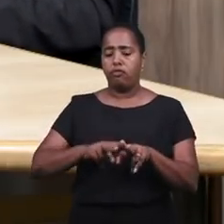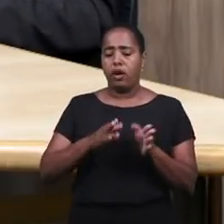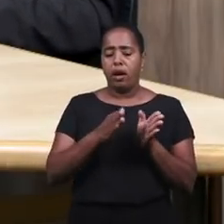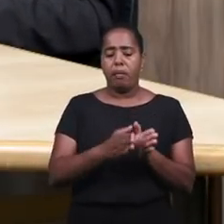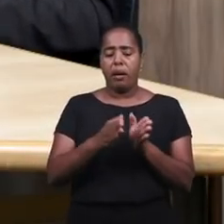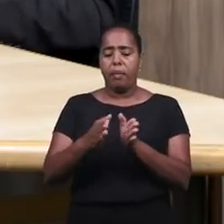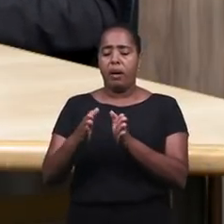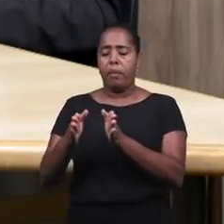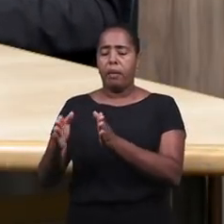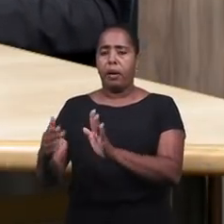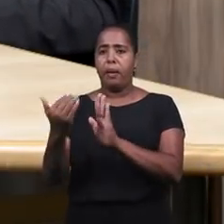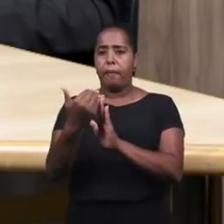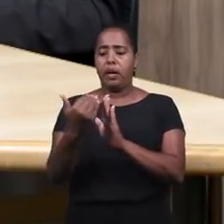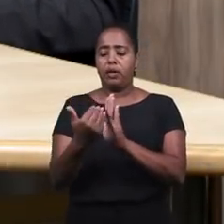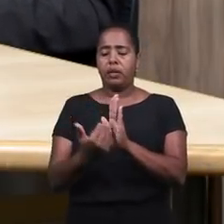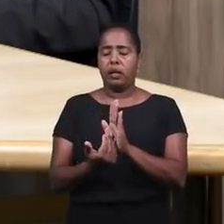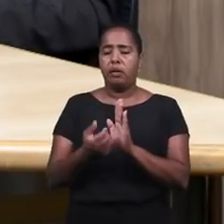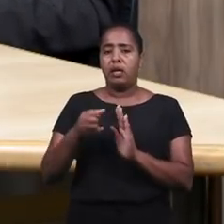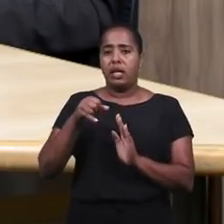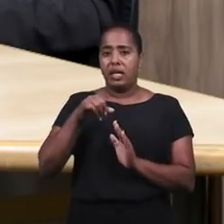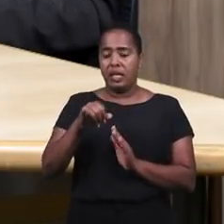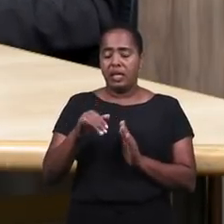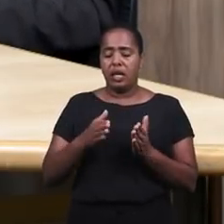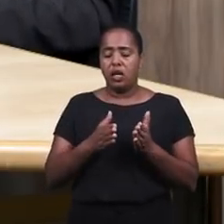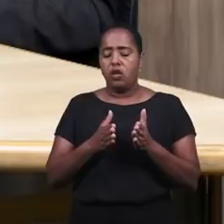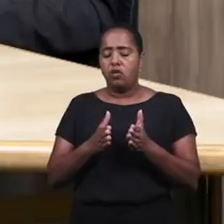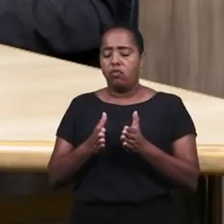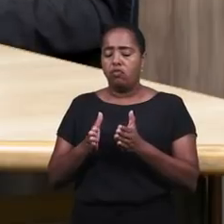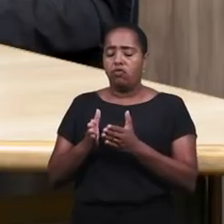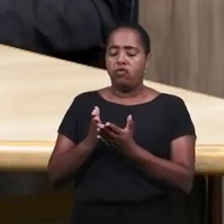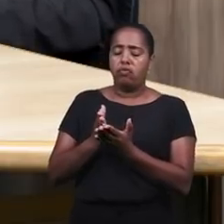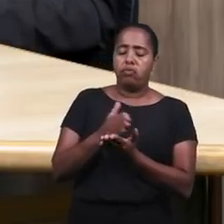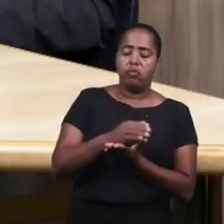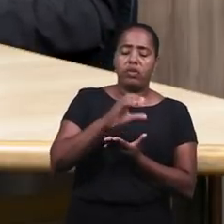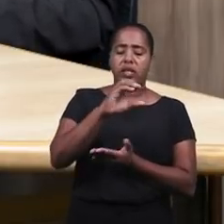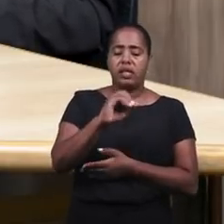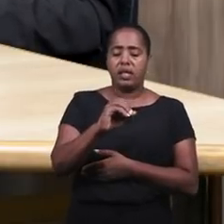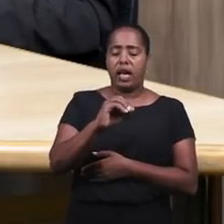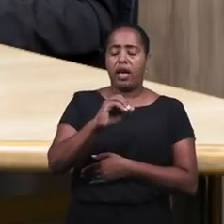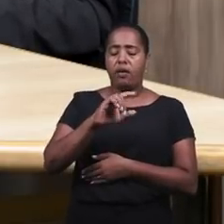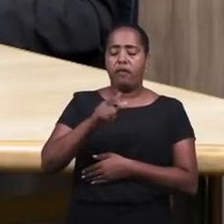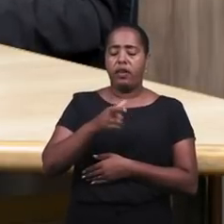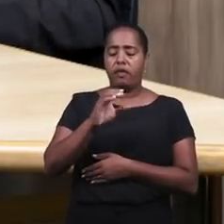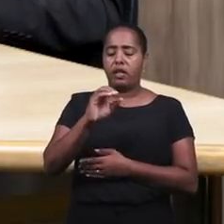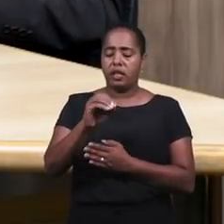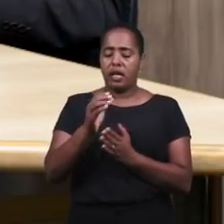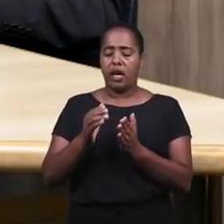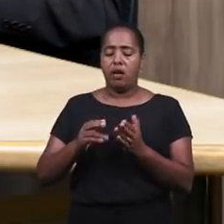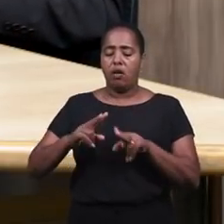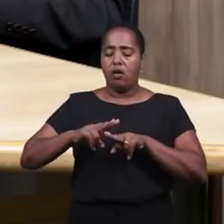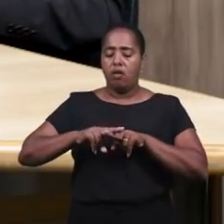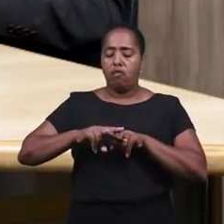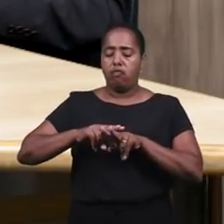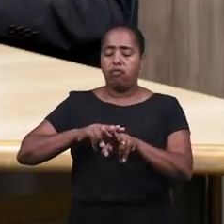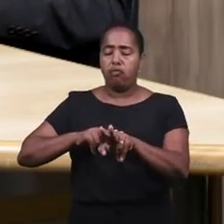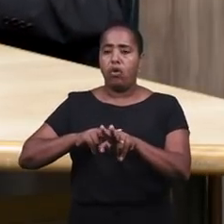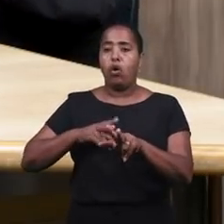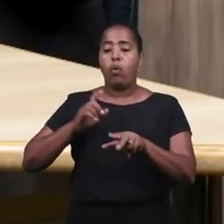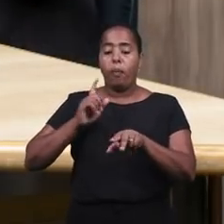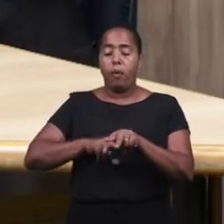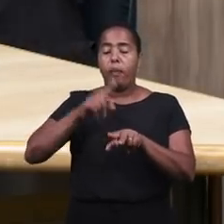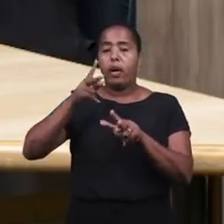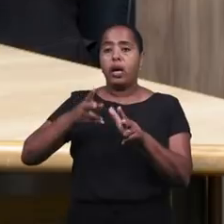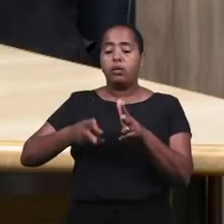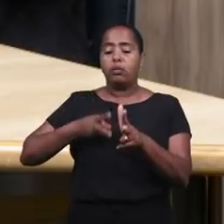tinha que colocar um negócio lá, um padrão, porque se você tivesse um desvio de 0,01 milímetro aqui, quando o